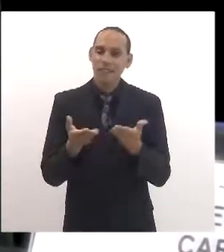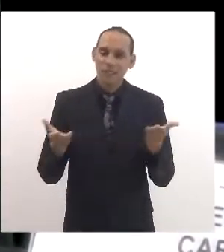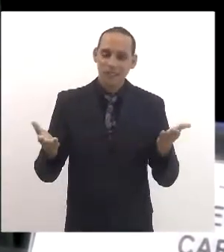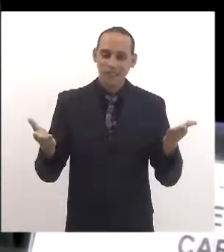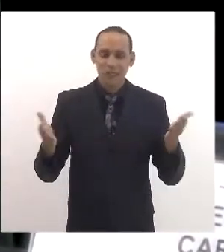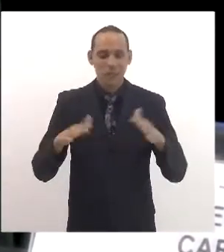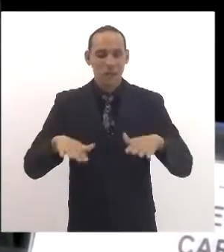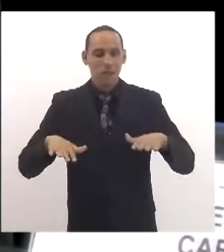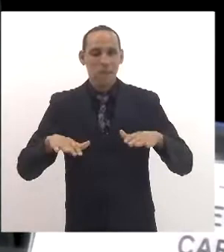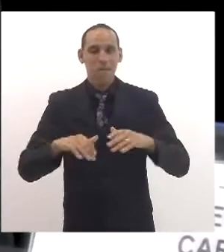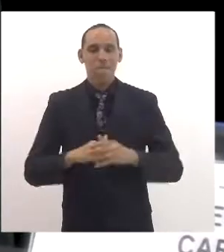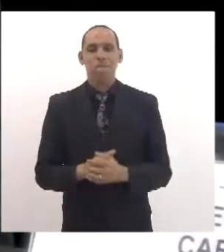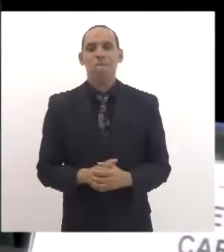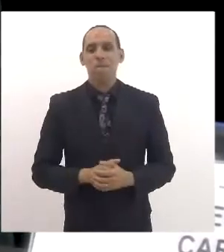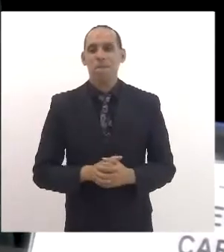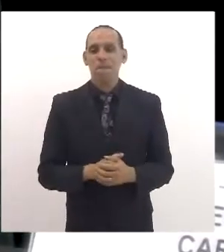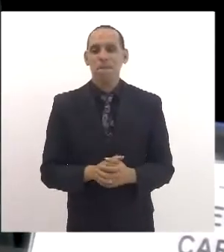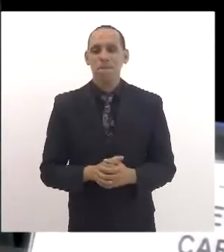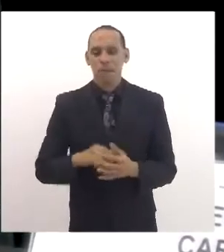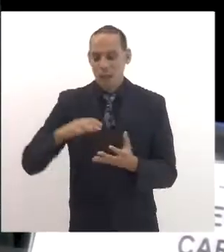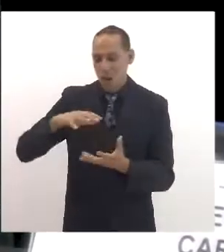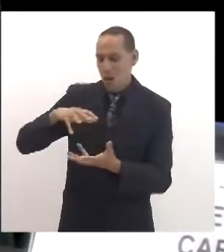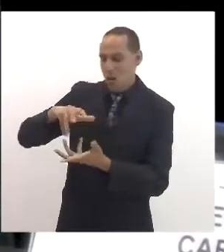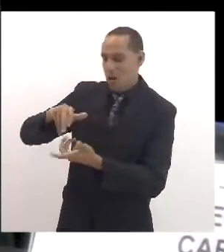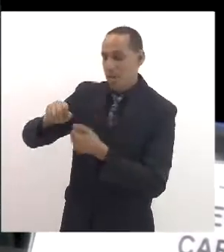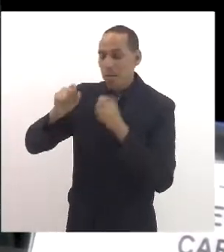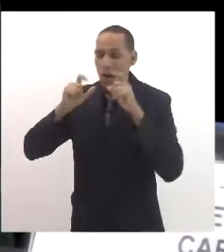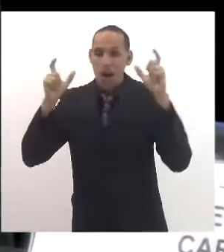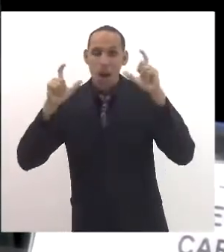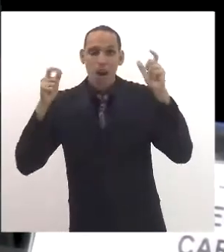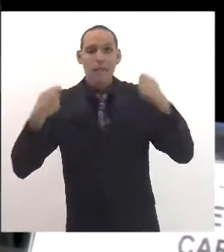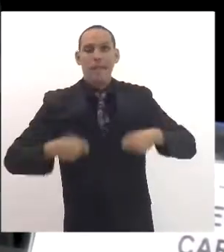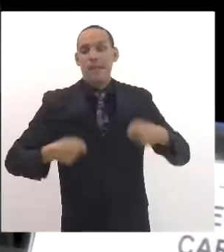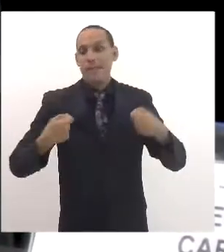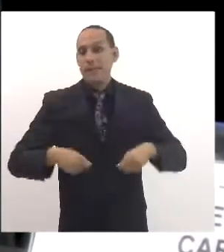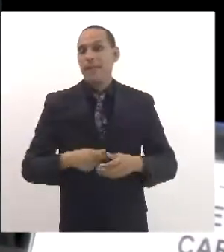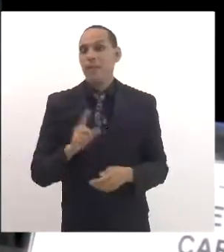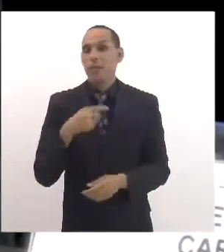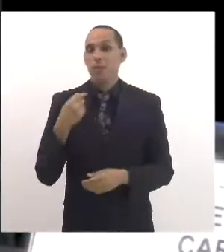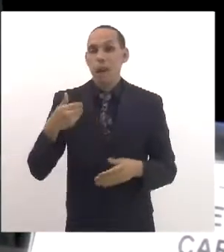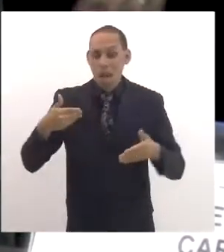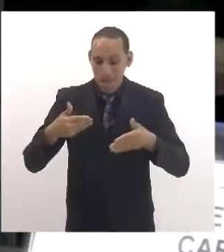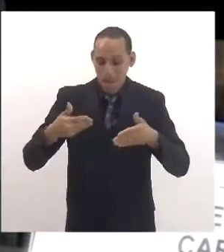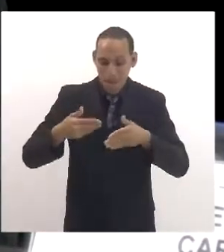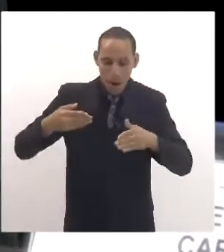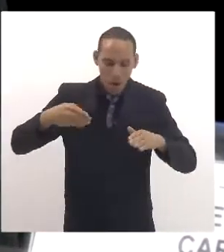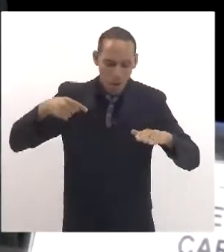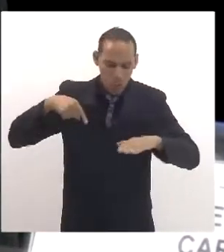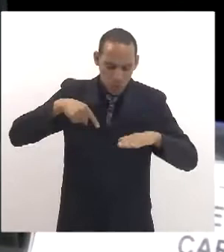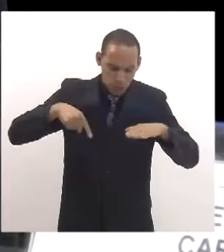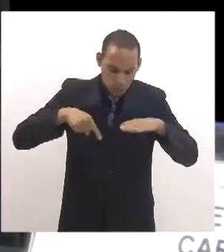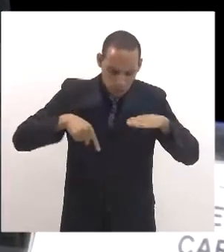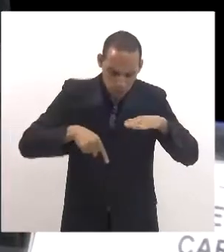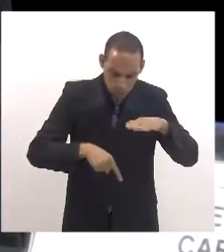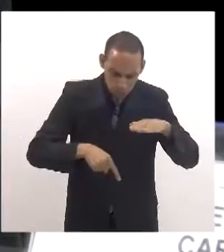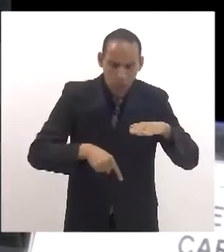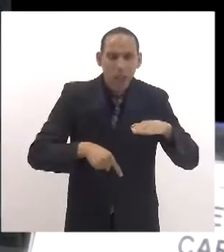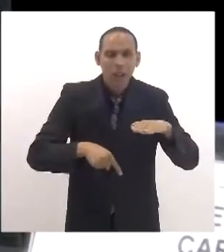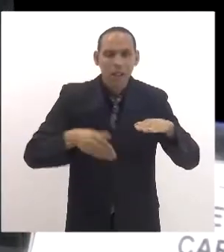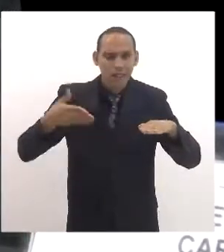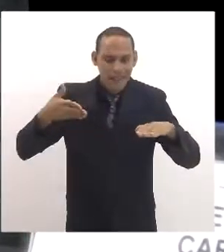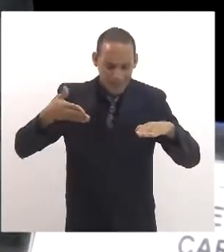senhores. O mundo precisa acordar. Estamos à beira de um abismo e indo na direção errada.